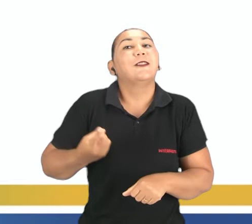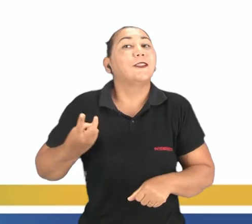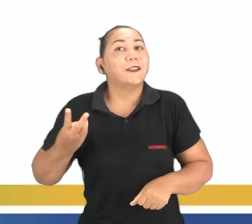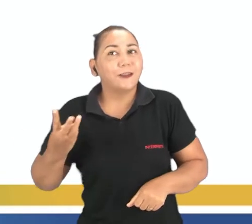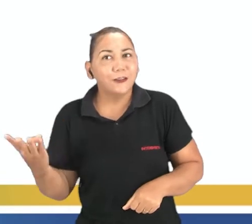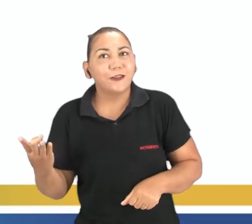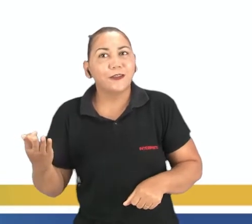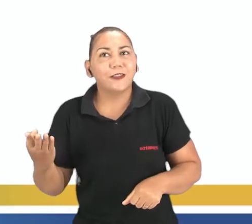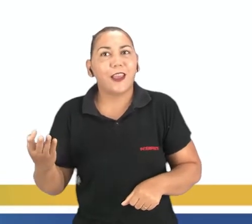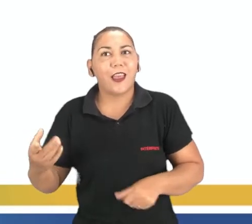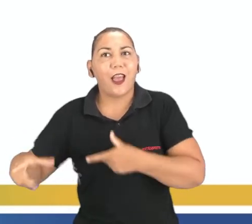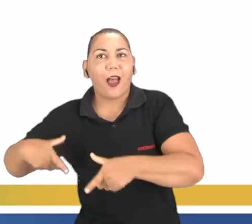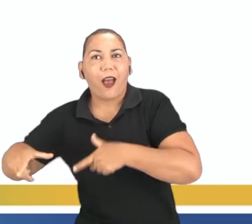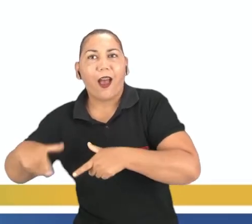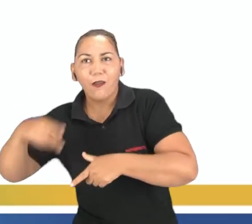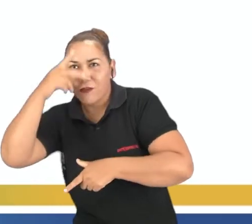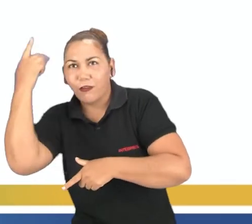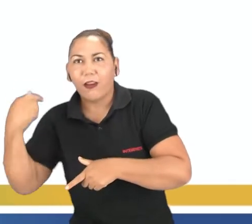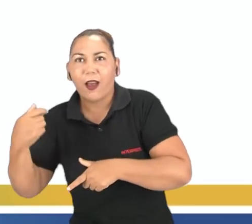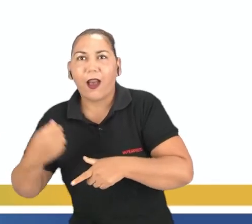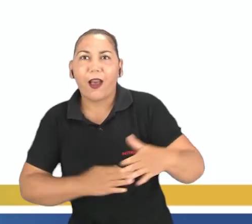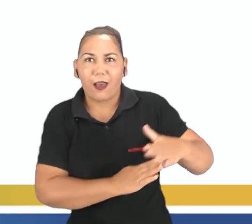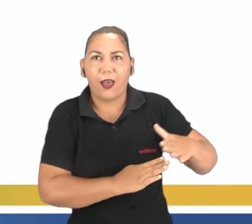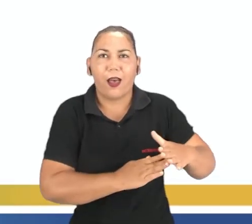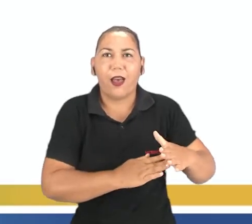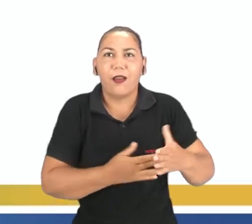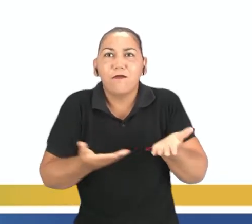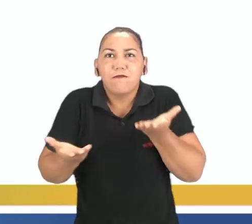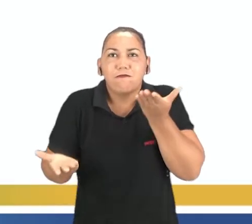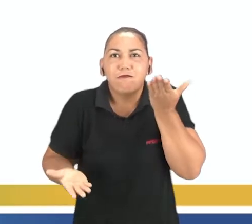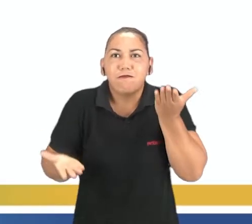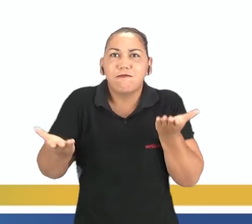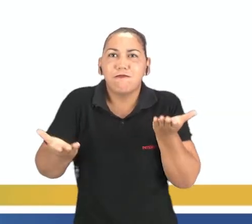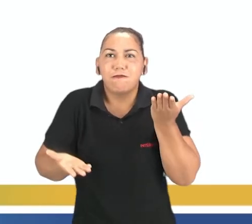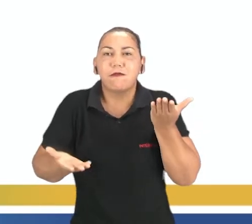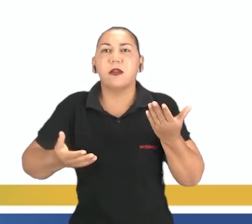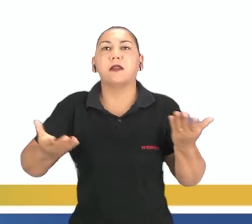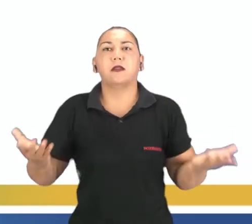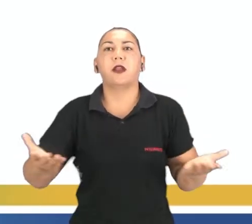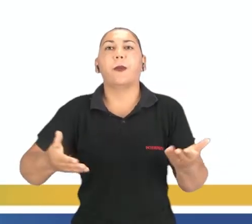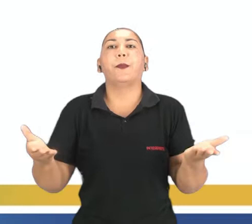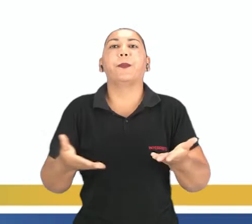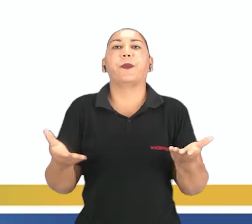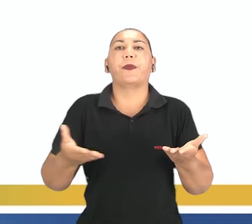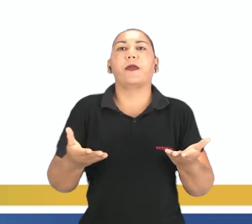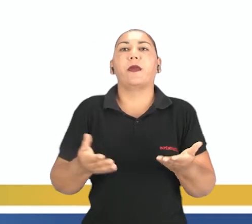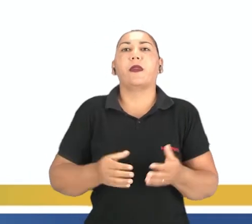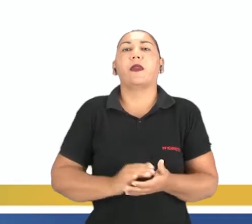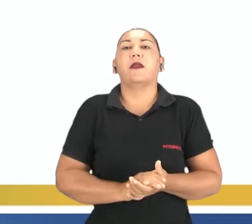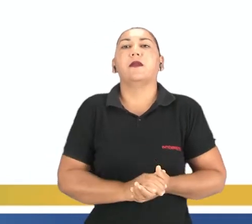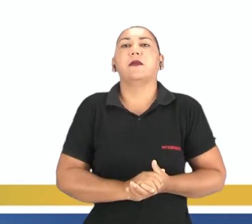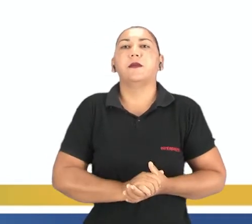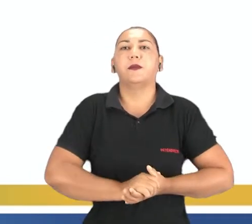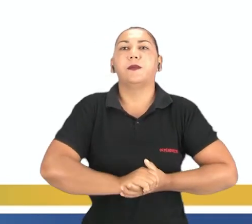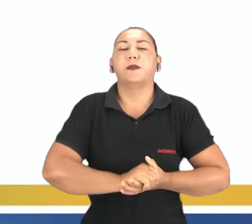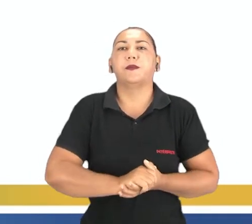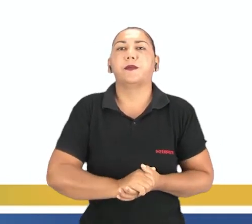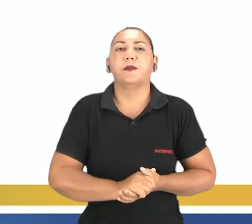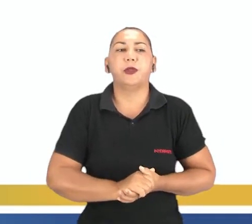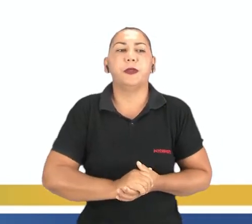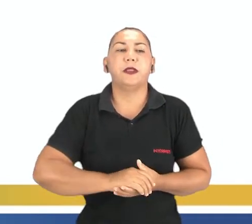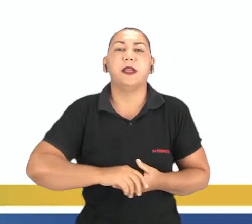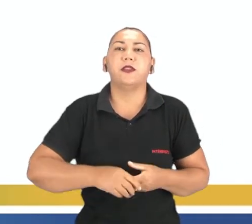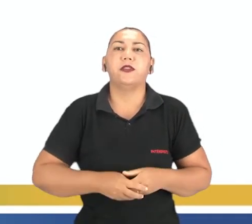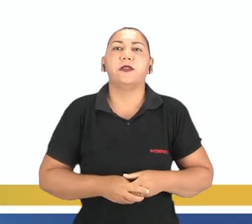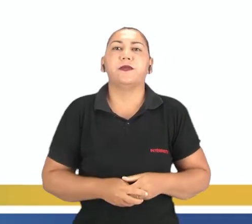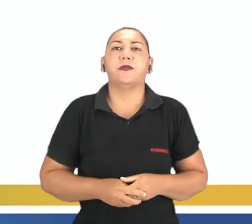proporcionais. Então, a gente vai falar um pouquinho agora da propriedade fundamental das proporções, que ela vai nos ajudar bastante a